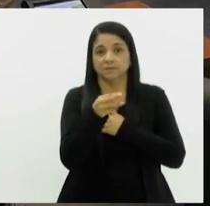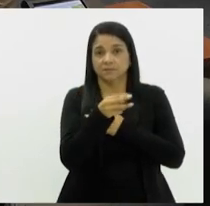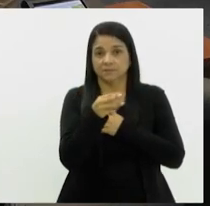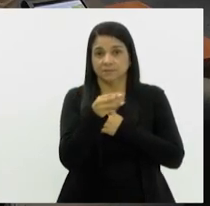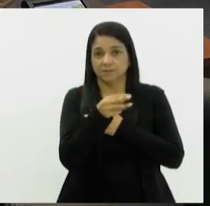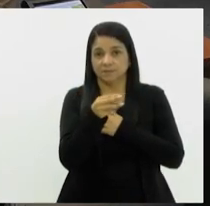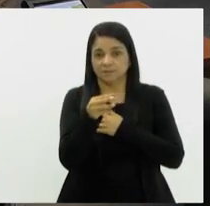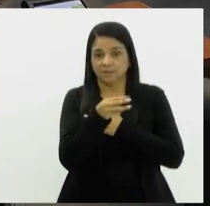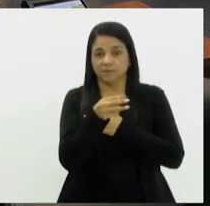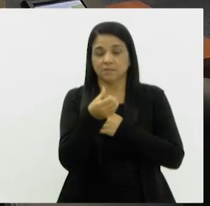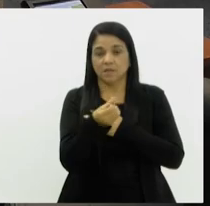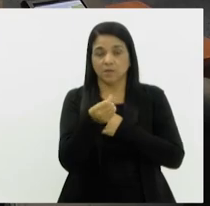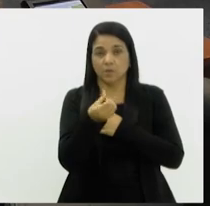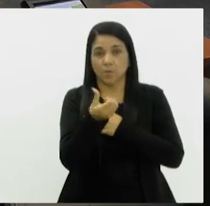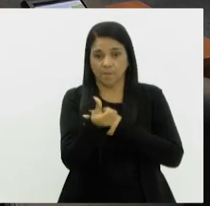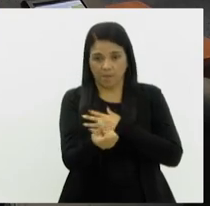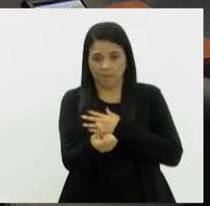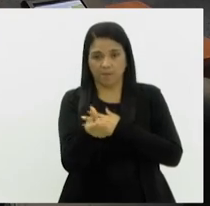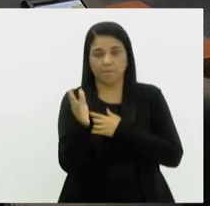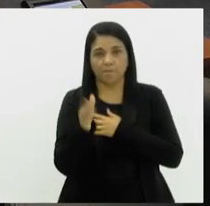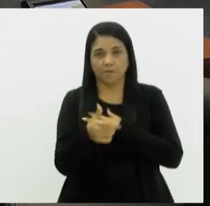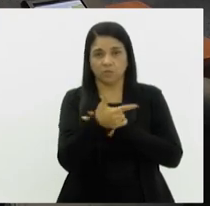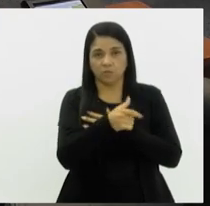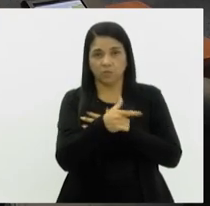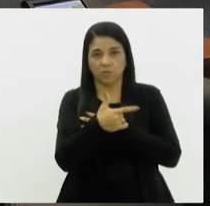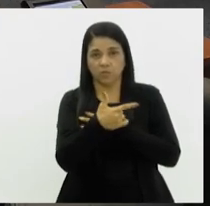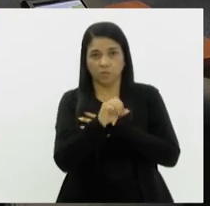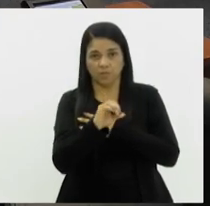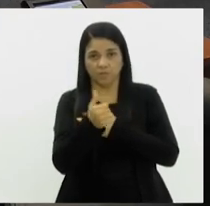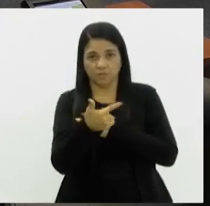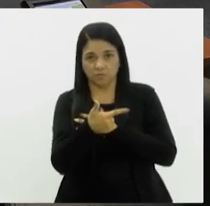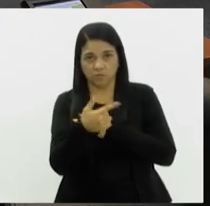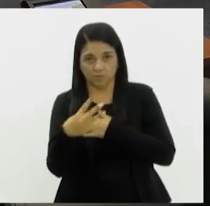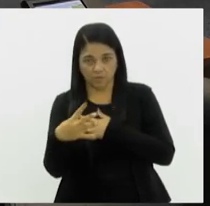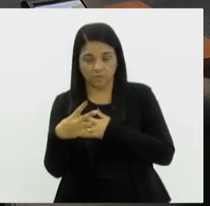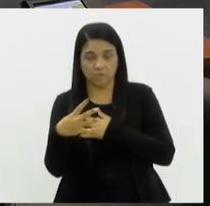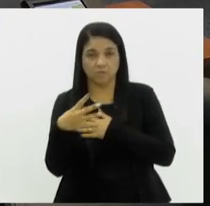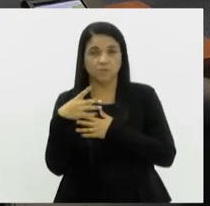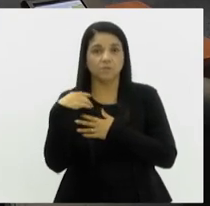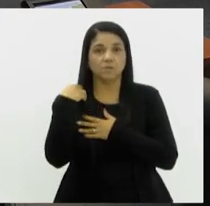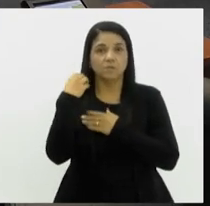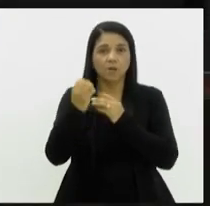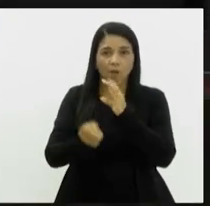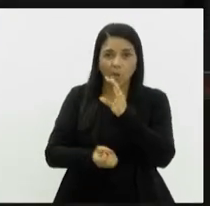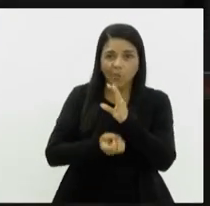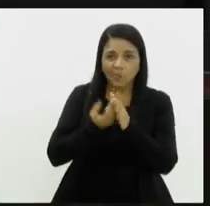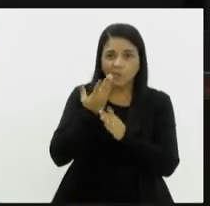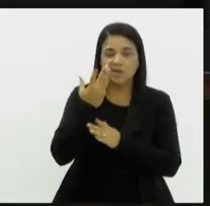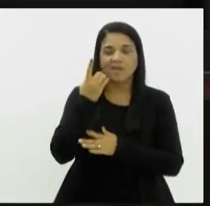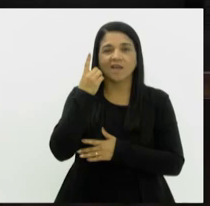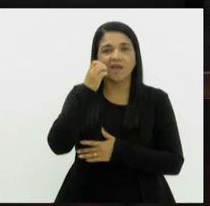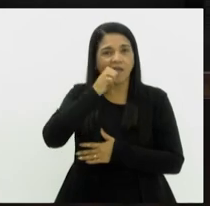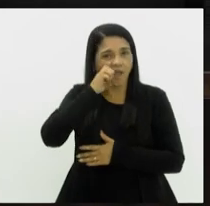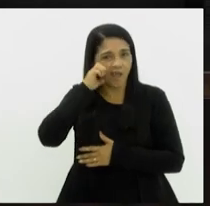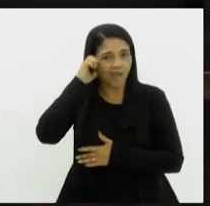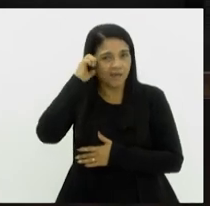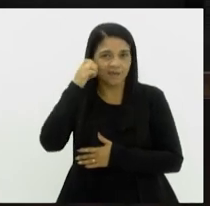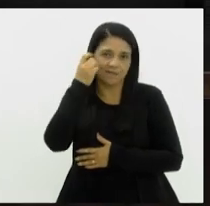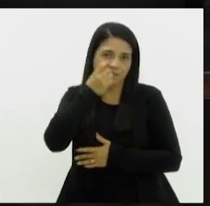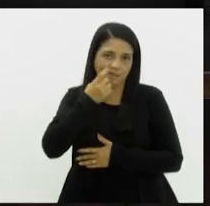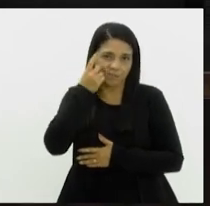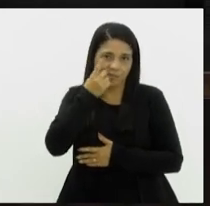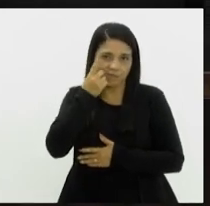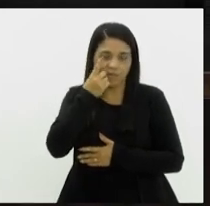projeto de lei número 3306, de 24, de autoria da deputada Élica Takimoto,